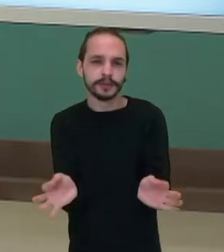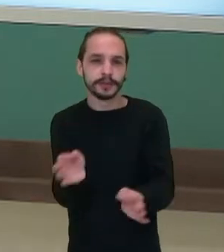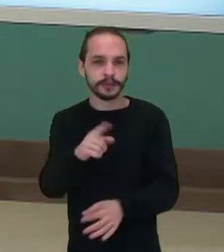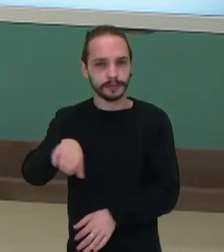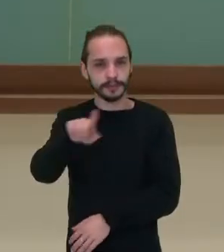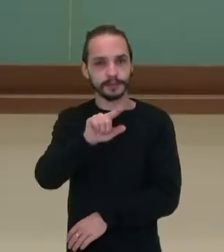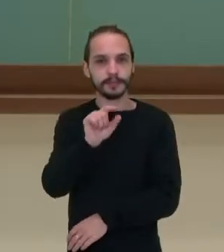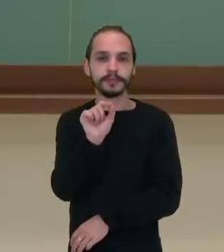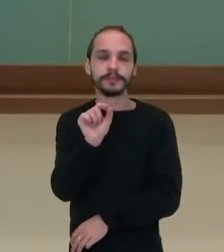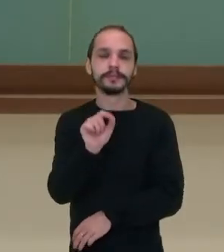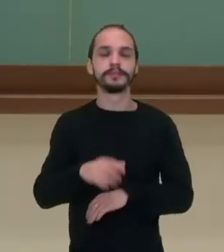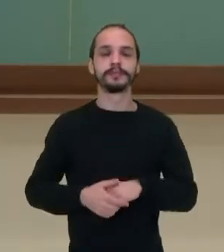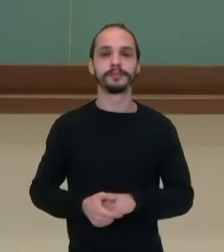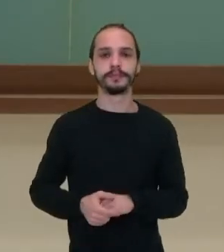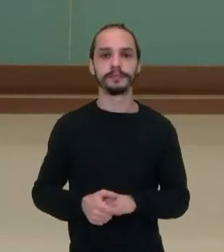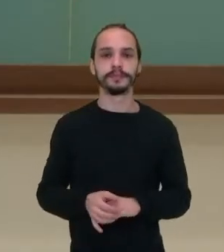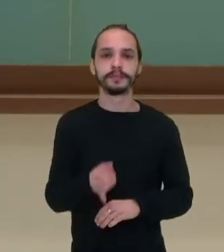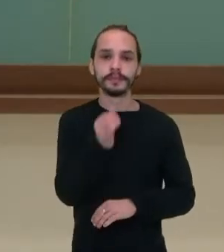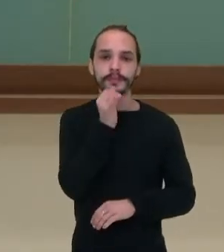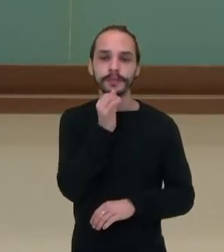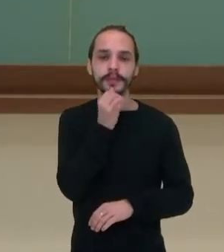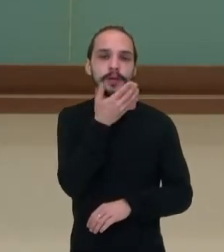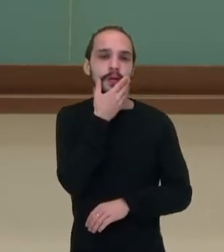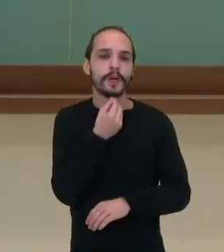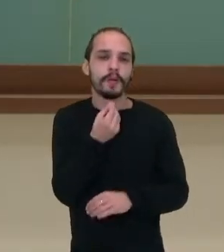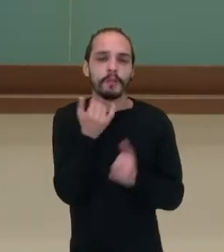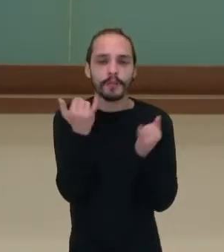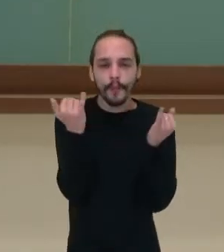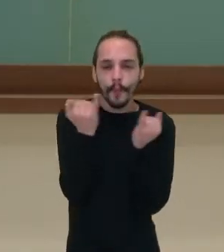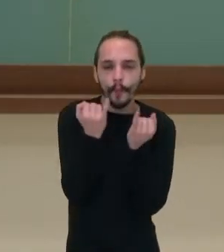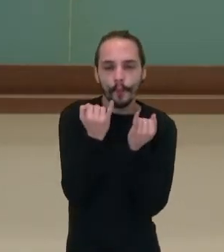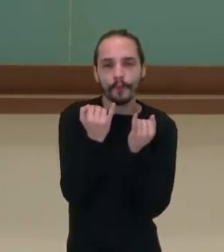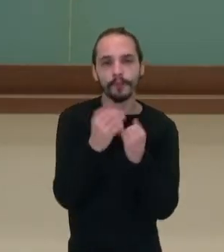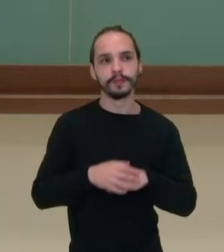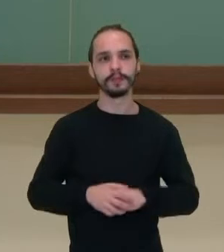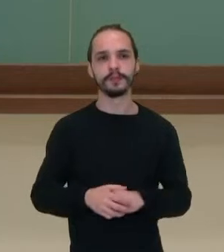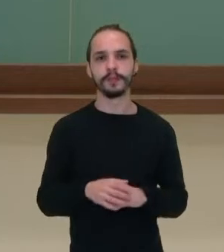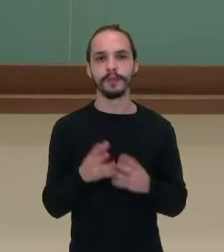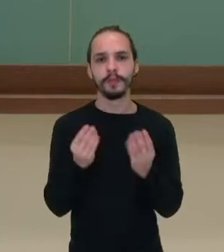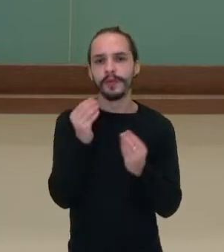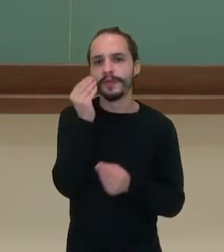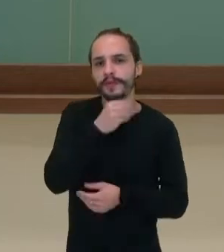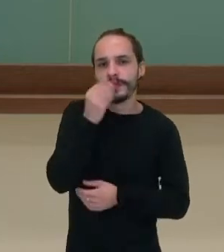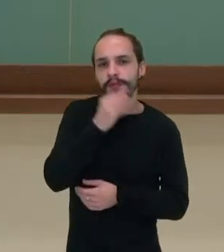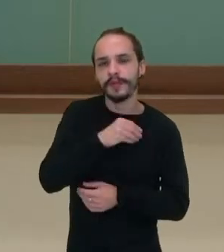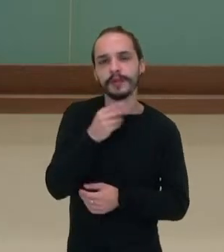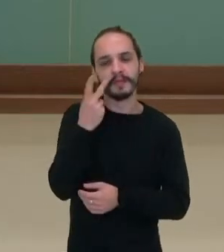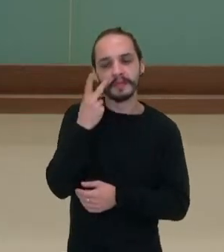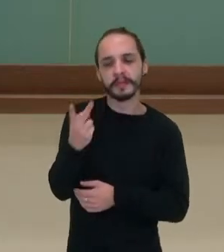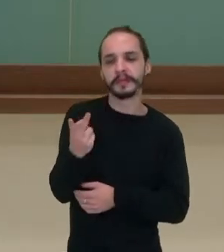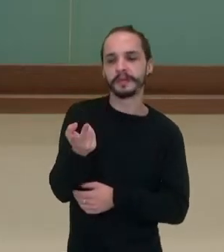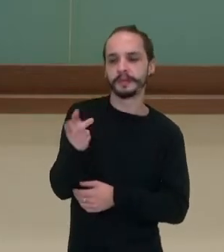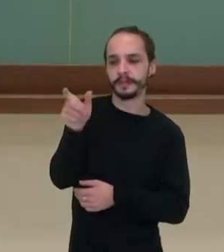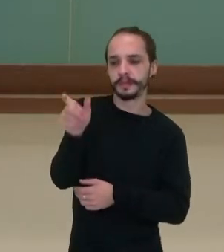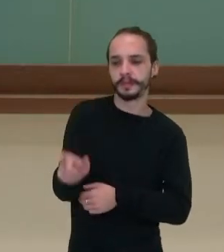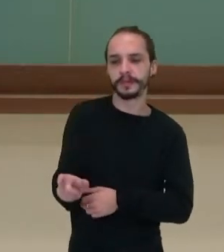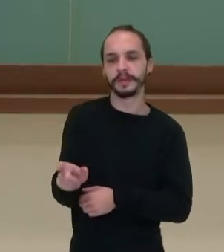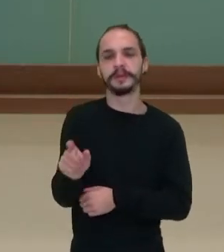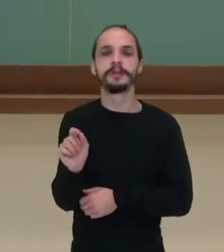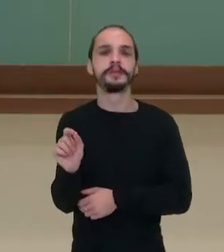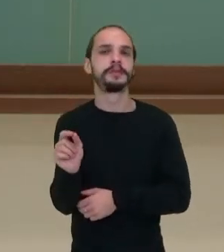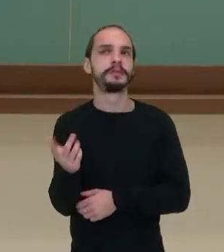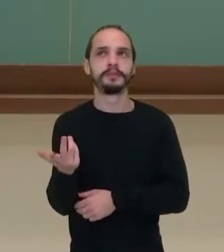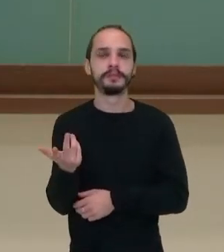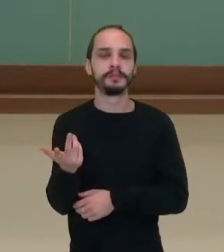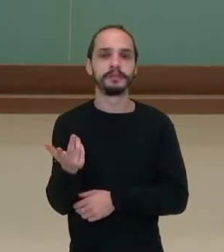vocês. Você pega, por exemplo, um cara muito magricelo, né? Uma pessoa, por exemplo, muito fraca, né? Você olha assim, ela tem, por exemplo,